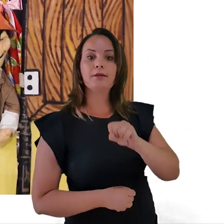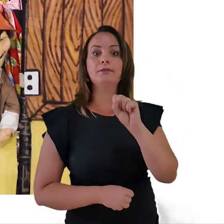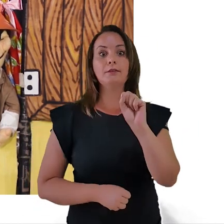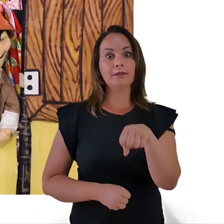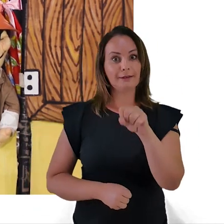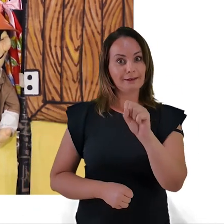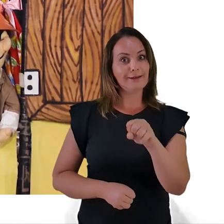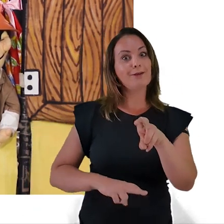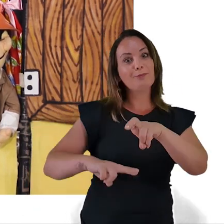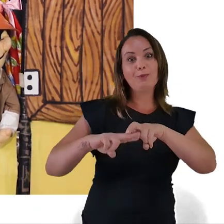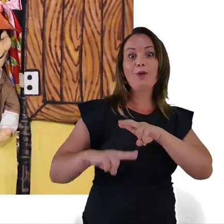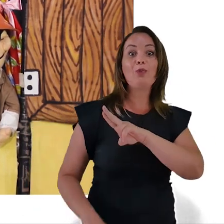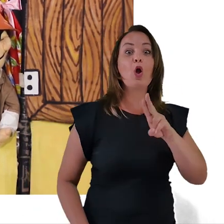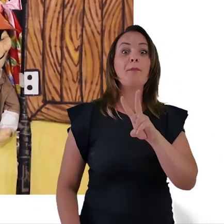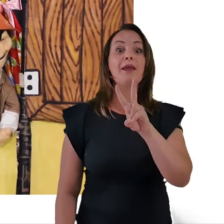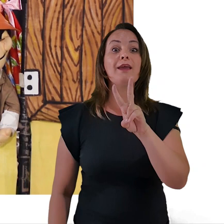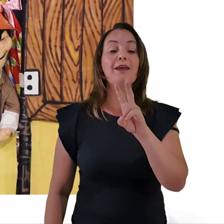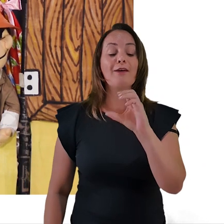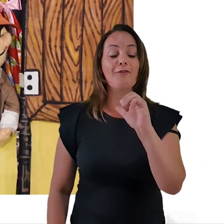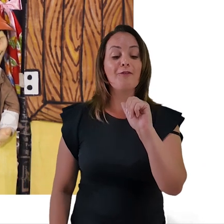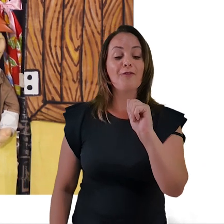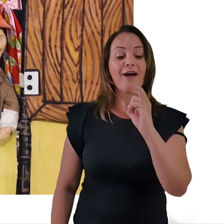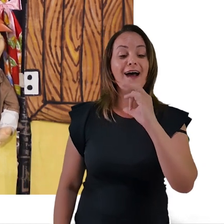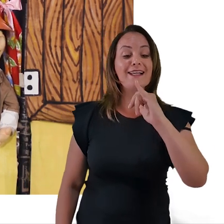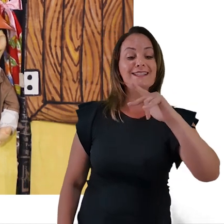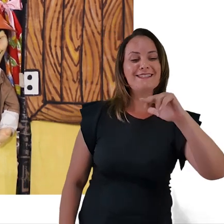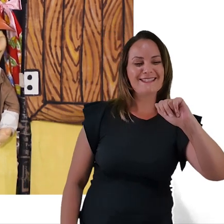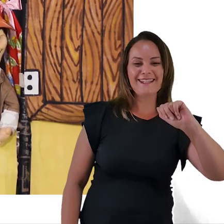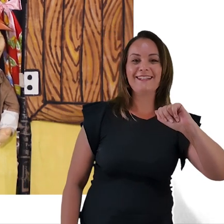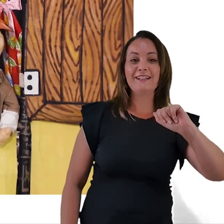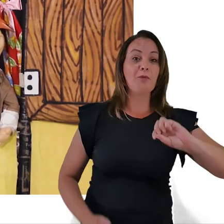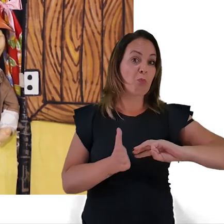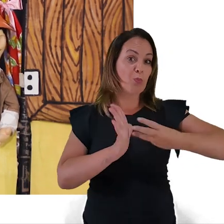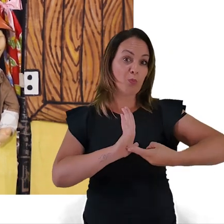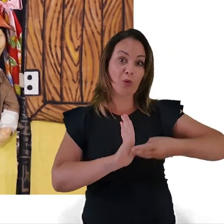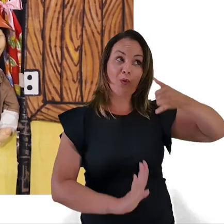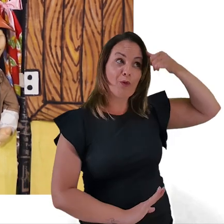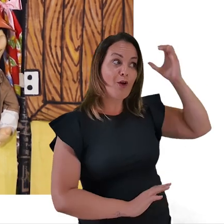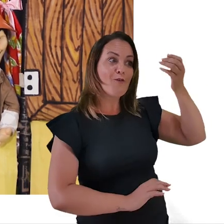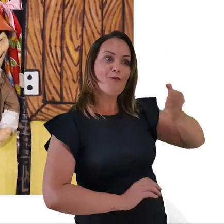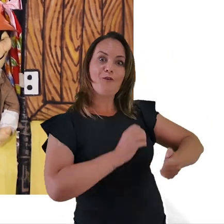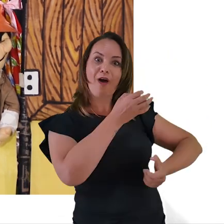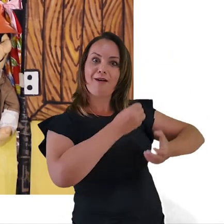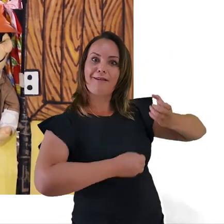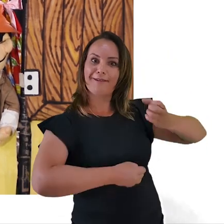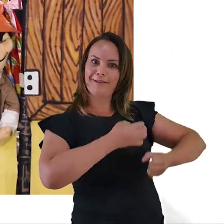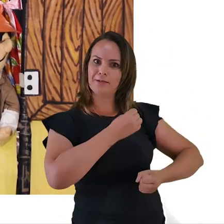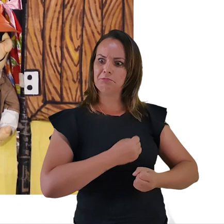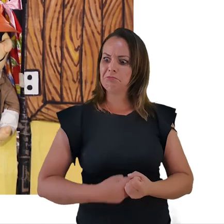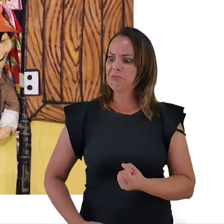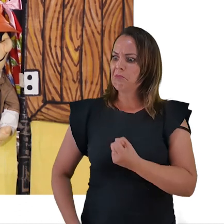daí, vacina, por causa da vaca. Que história interessante! E